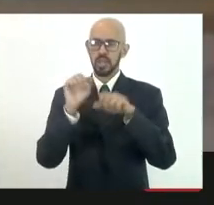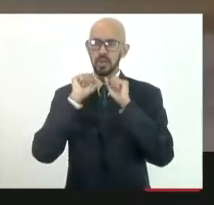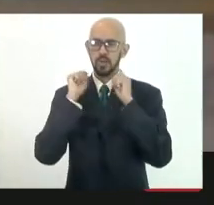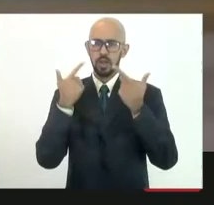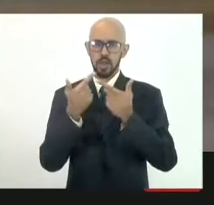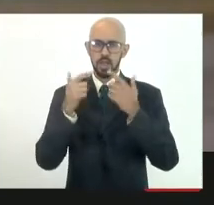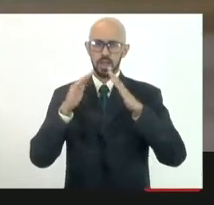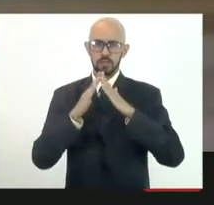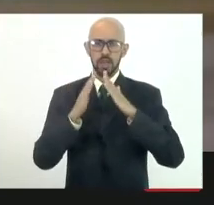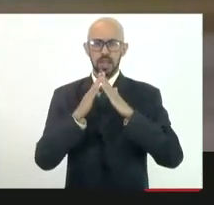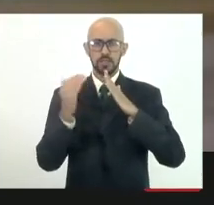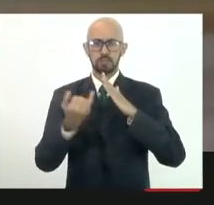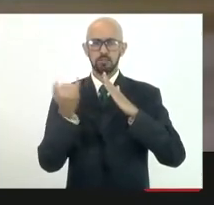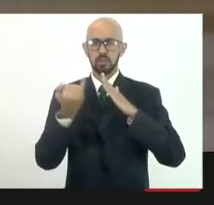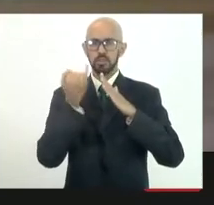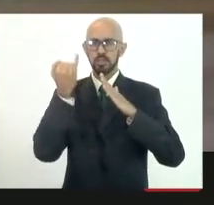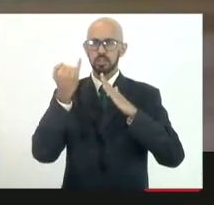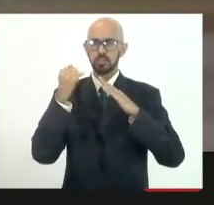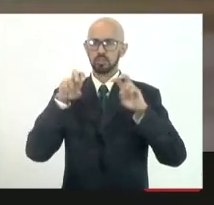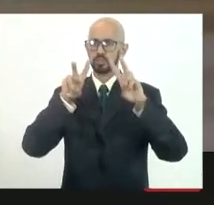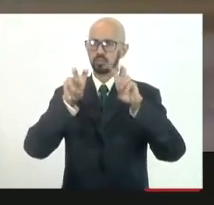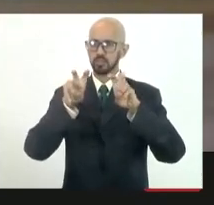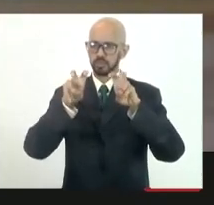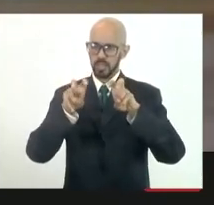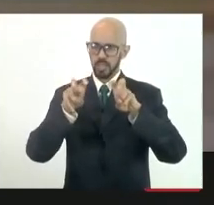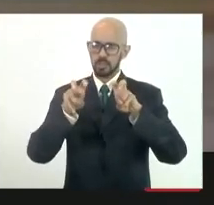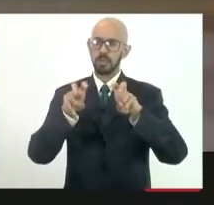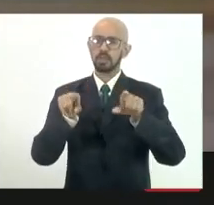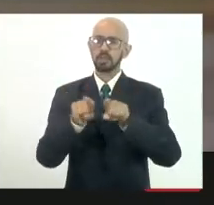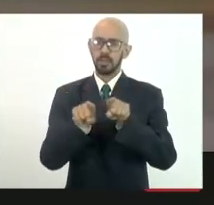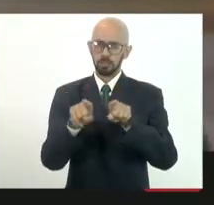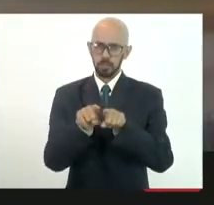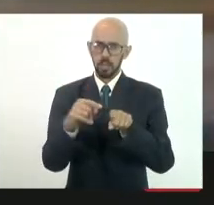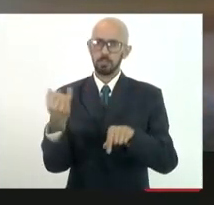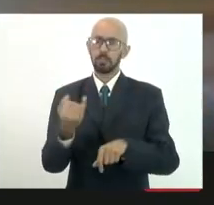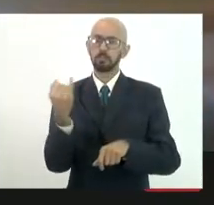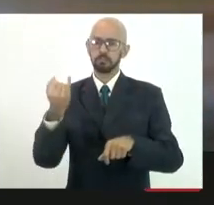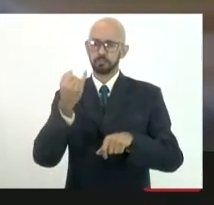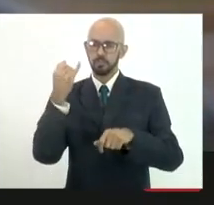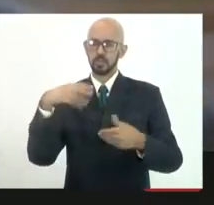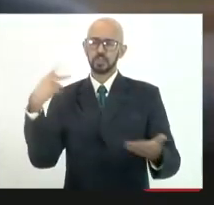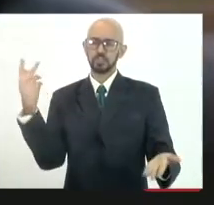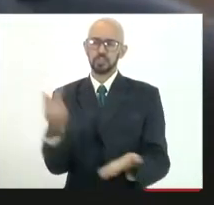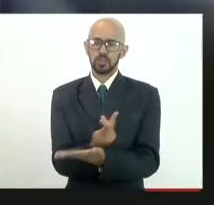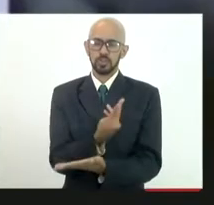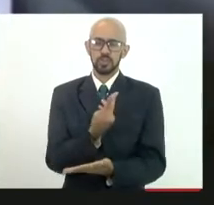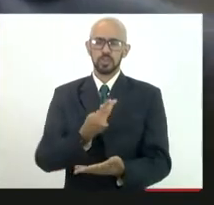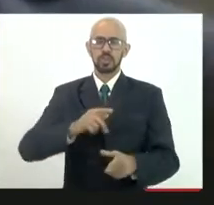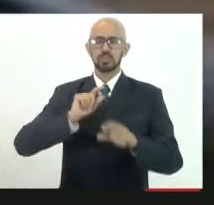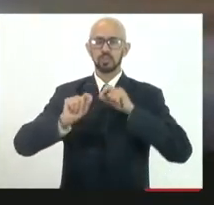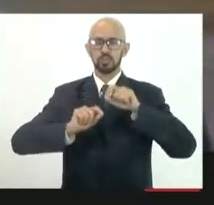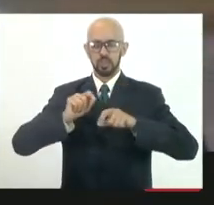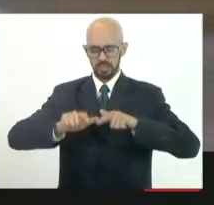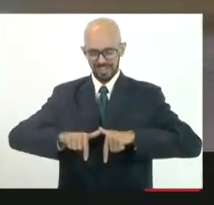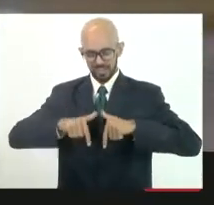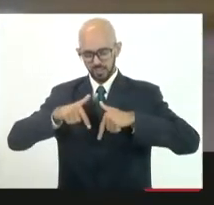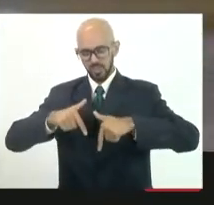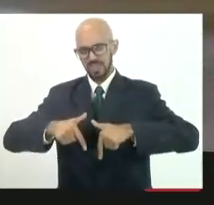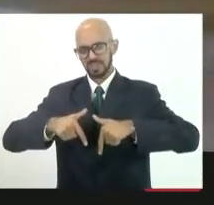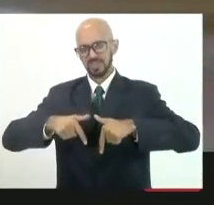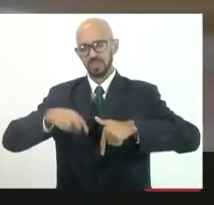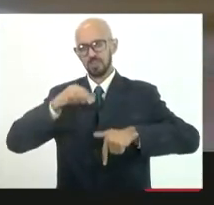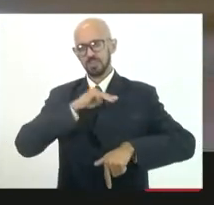importante sobre um tema extremamente relevante que vem ocupando a atuação do Ministério Público